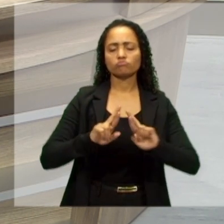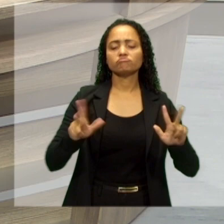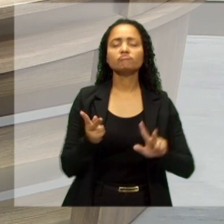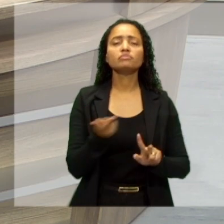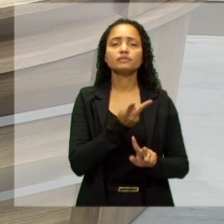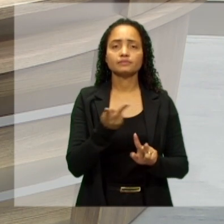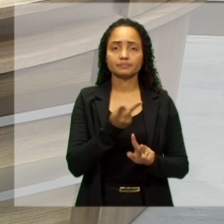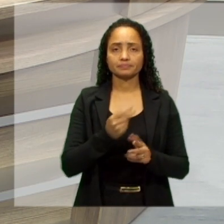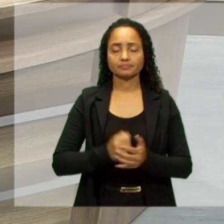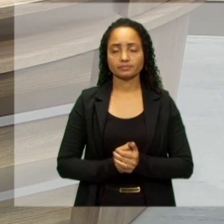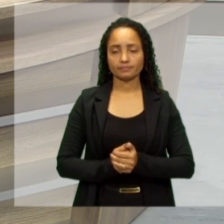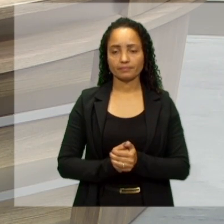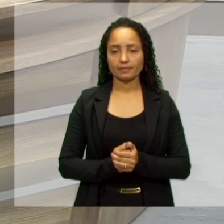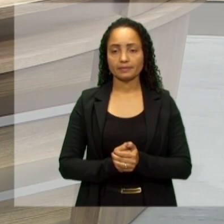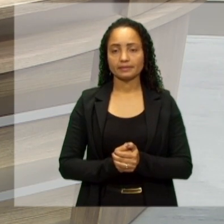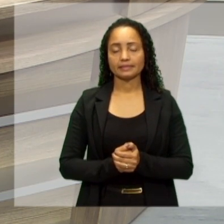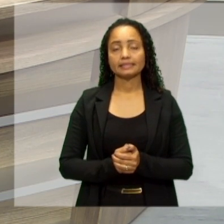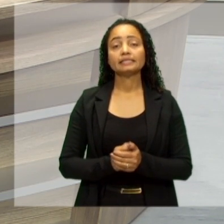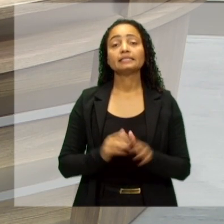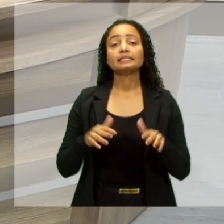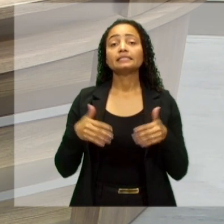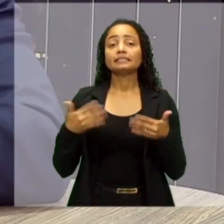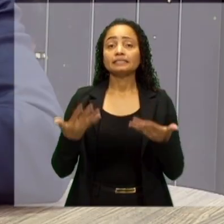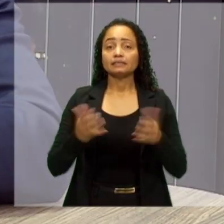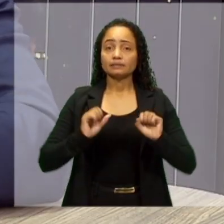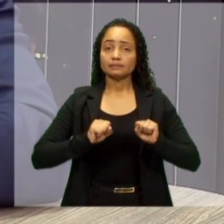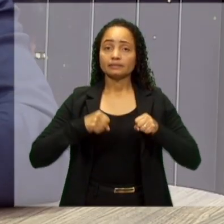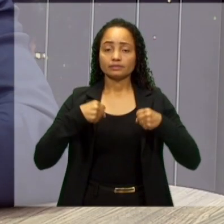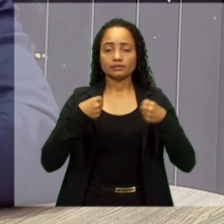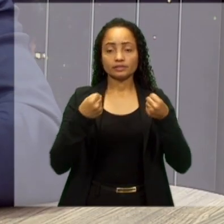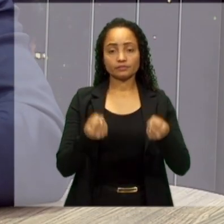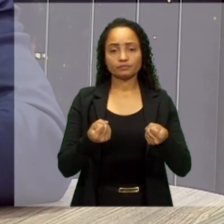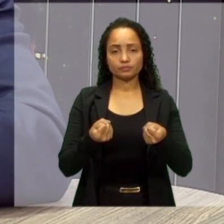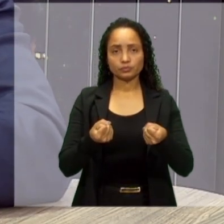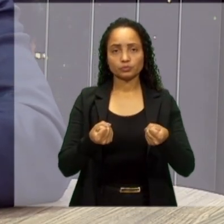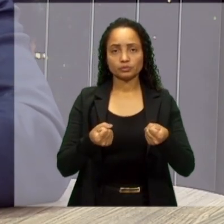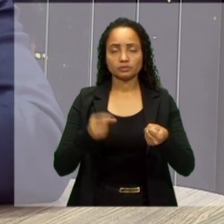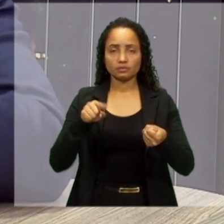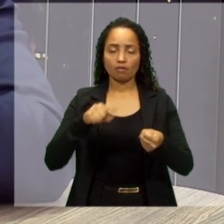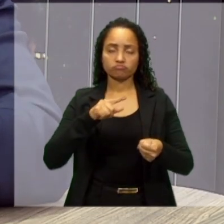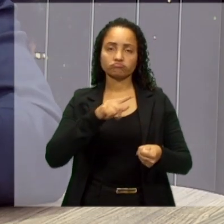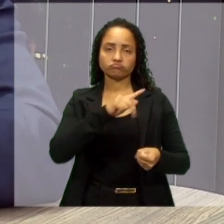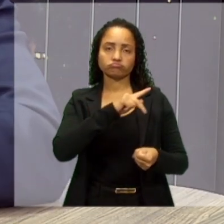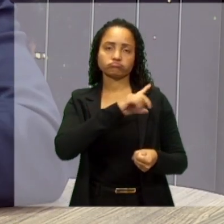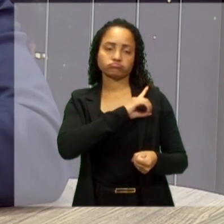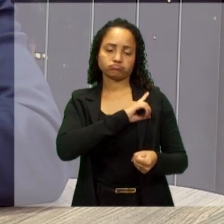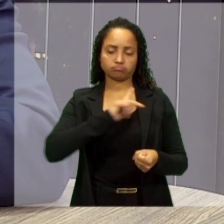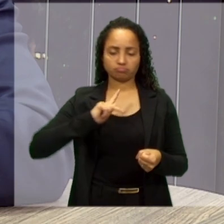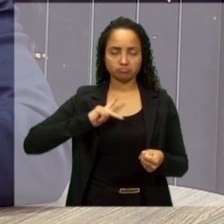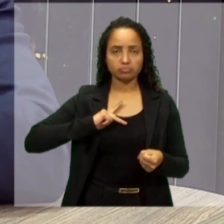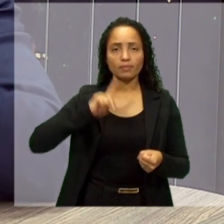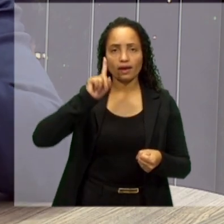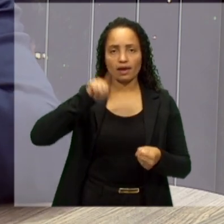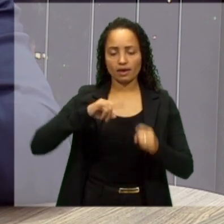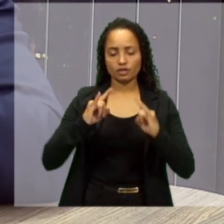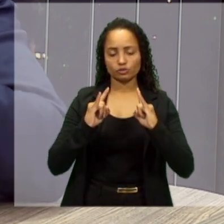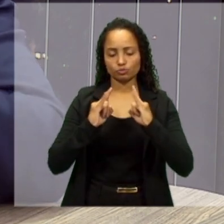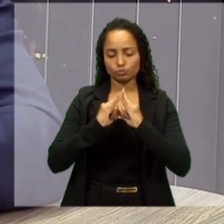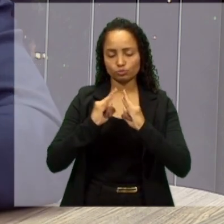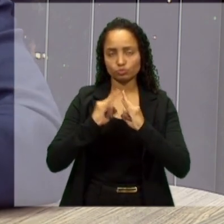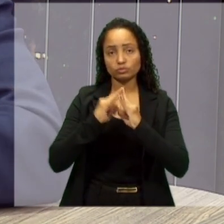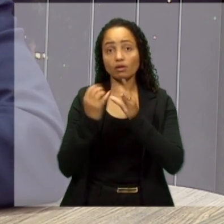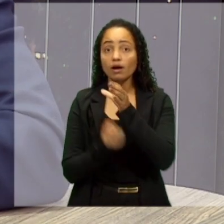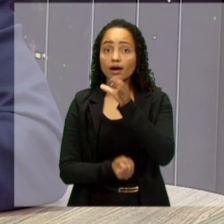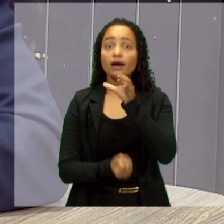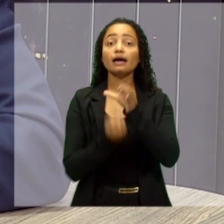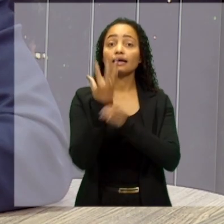a Defensoria Pública, ela é uma instituição que foi pensada, gerida,